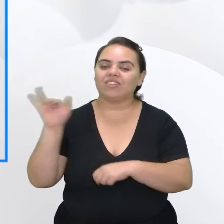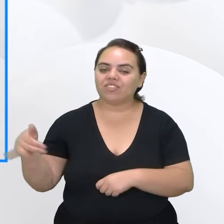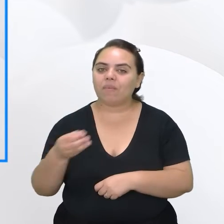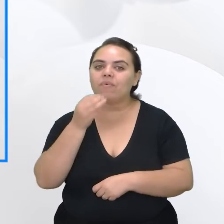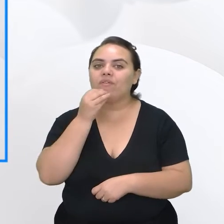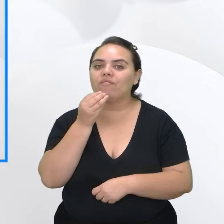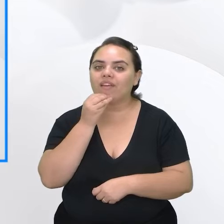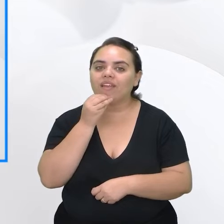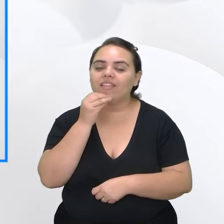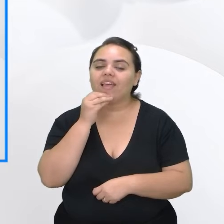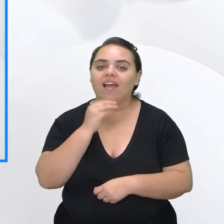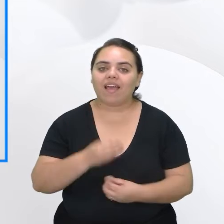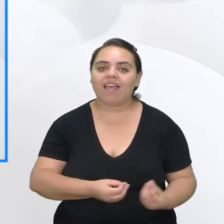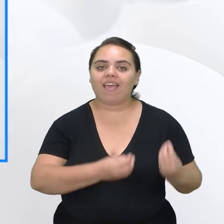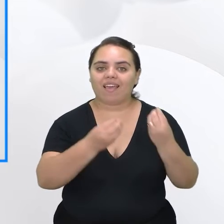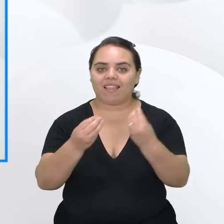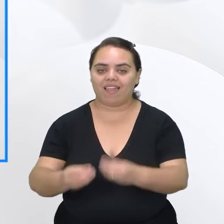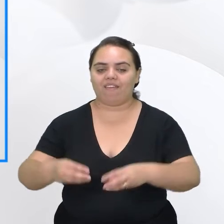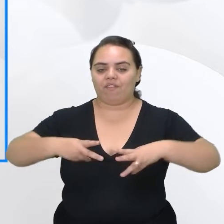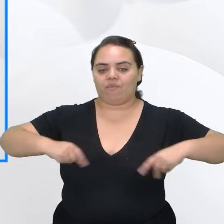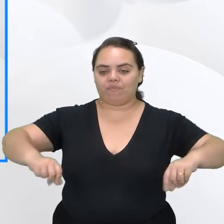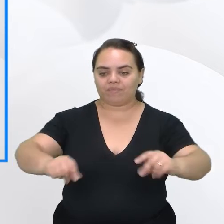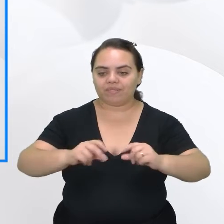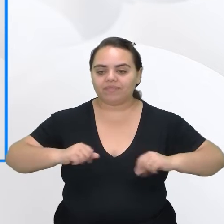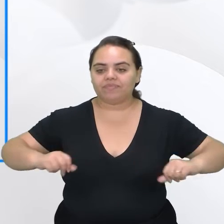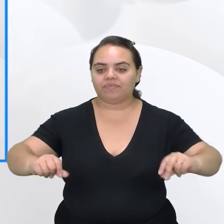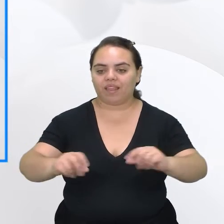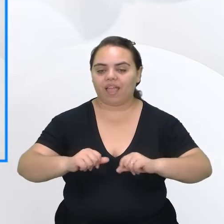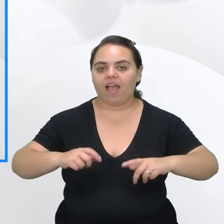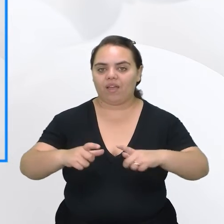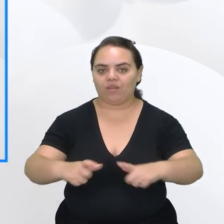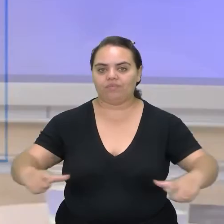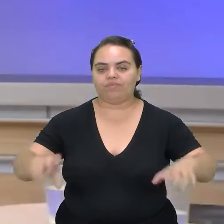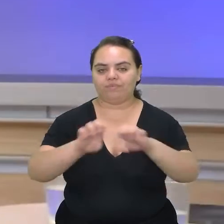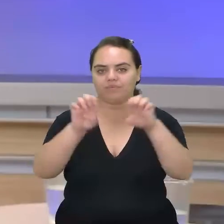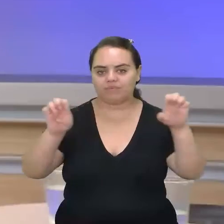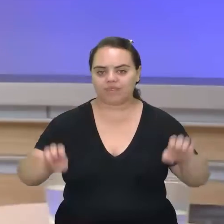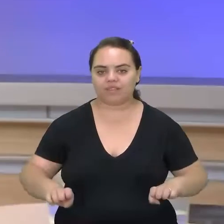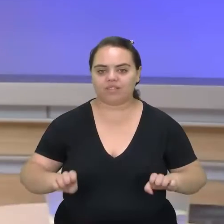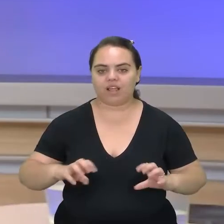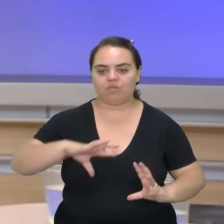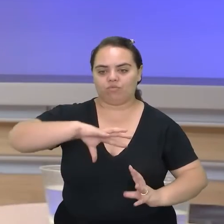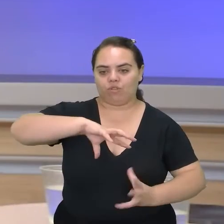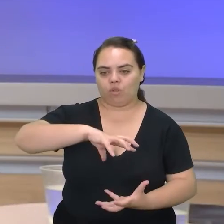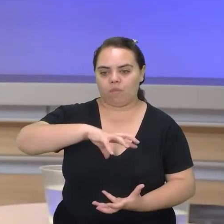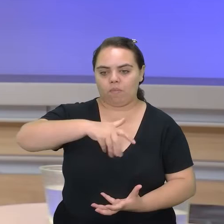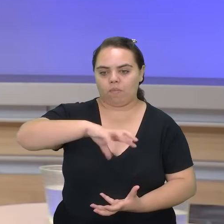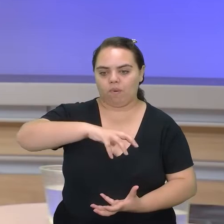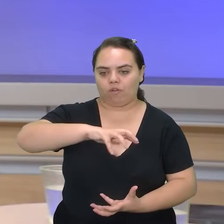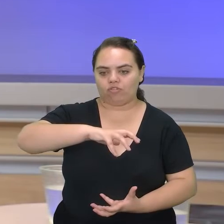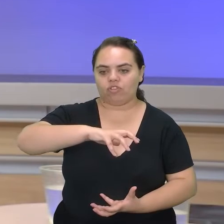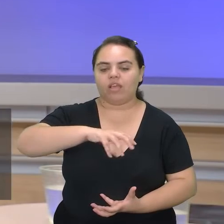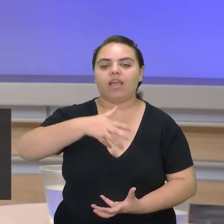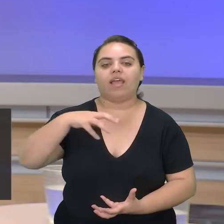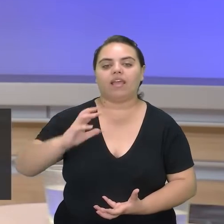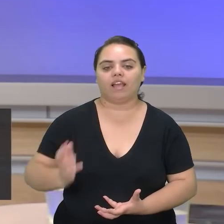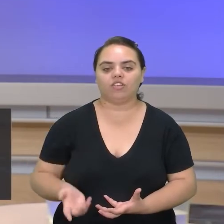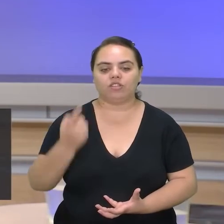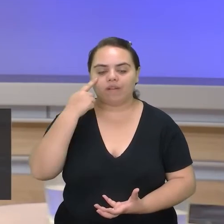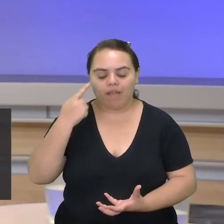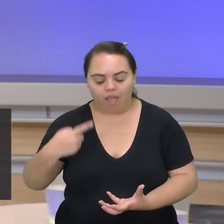um terrário, né? O terrário que é essa estruturinha, né, de um pequeno ecossistema num pote fechado, que permite observar